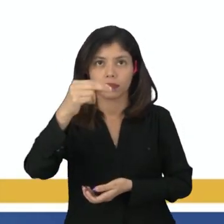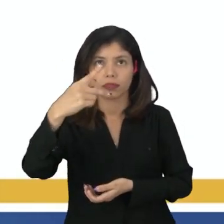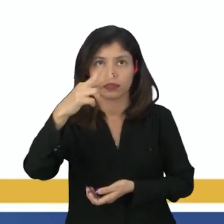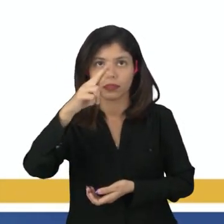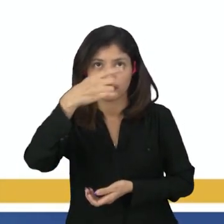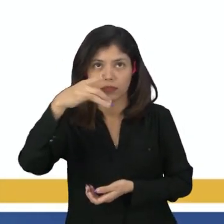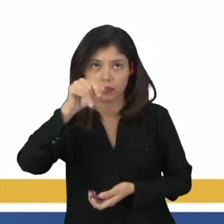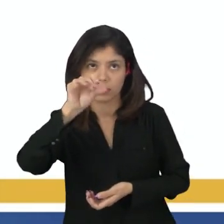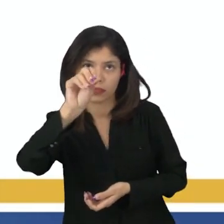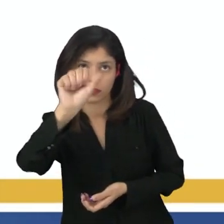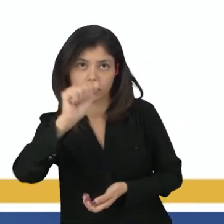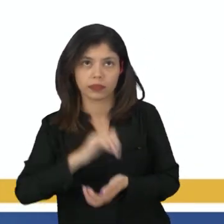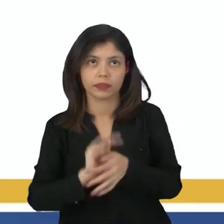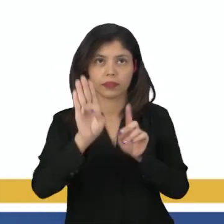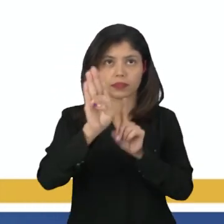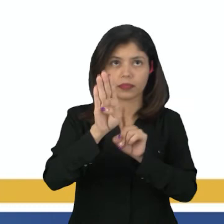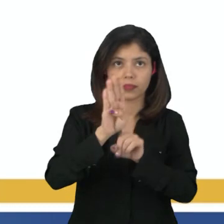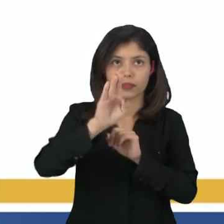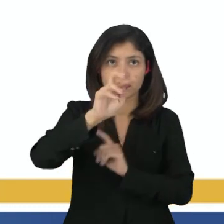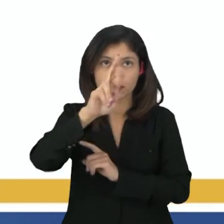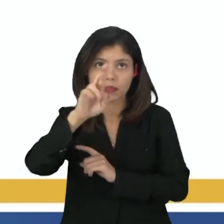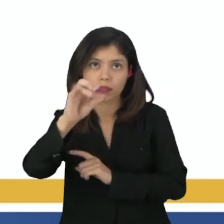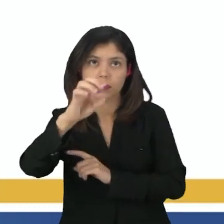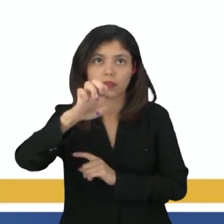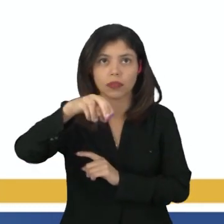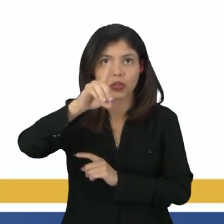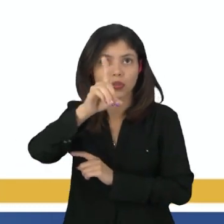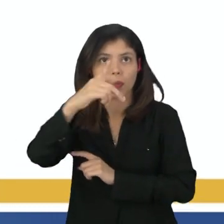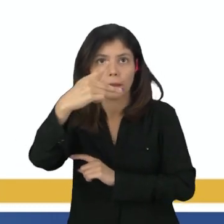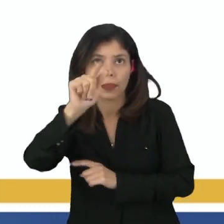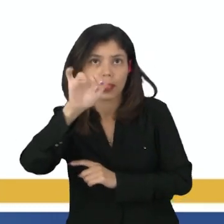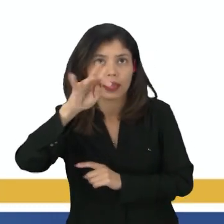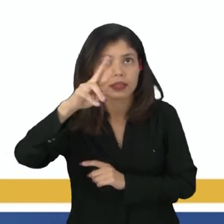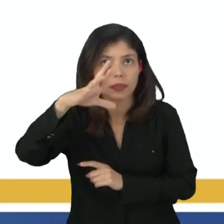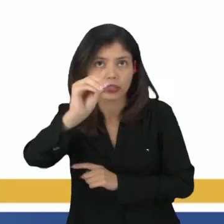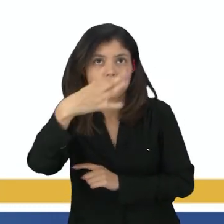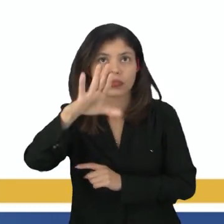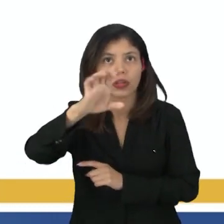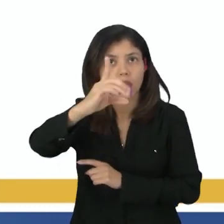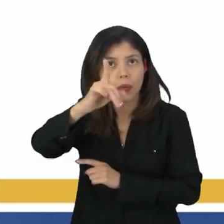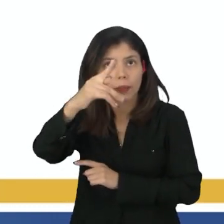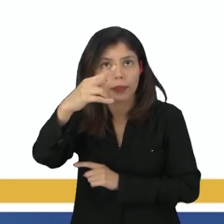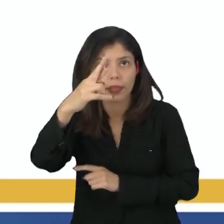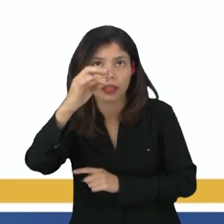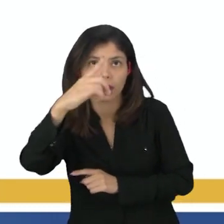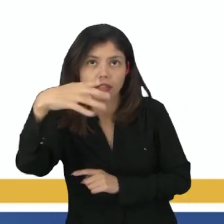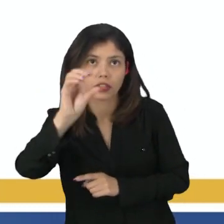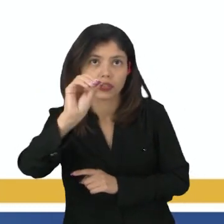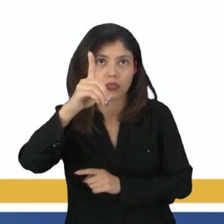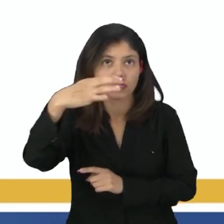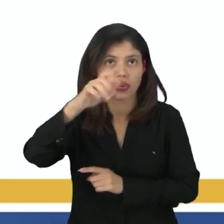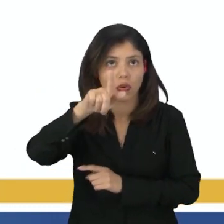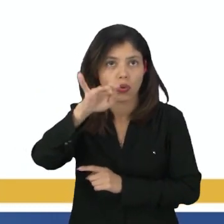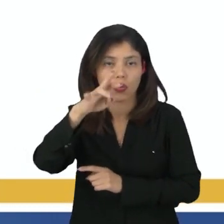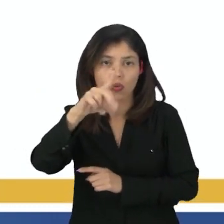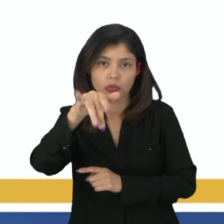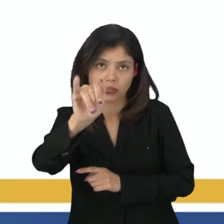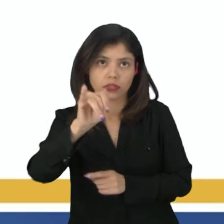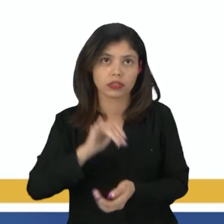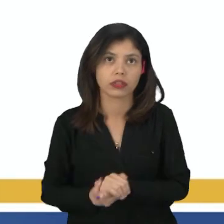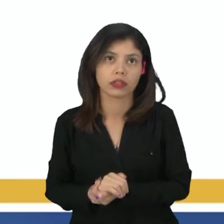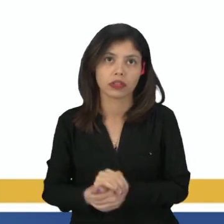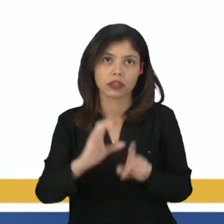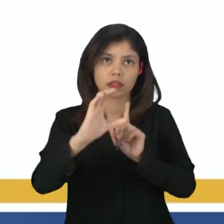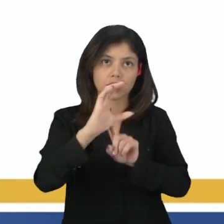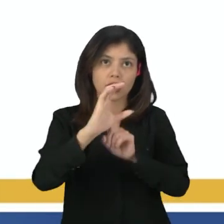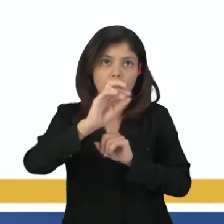e peroxissomos. Letra B, retículo endoplasmático e complexo de Golgi. Letra C,